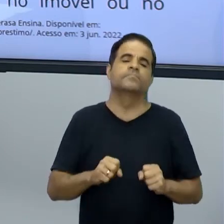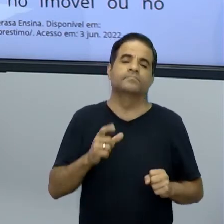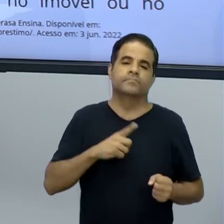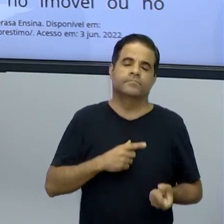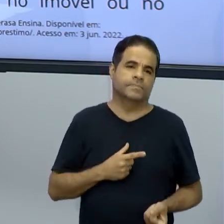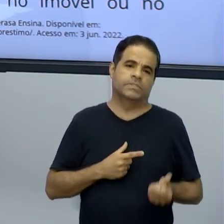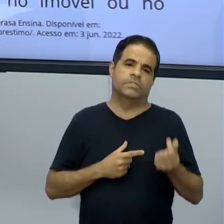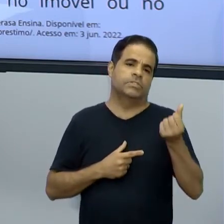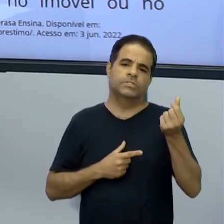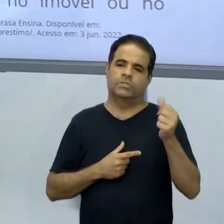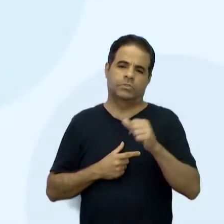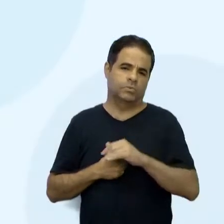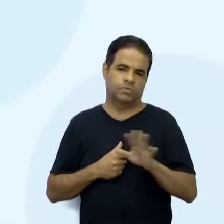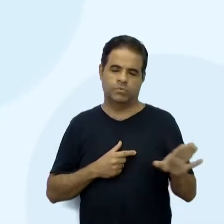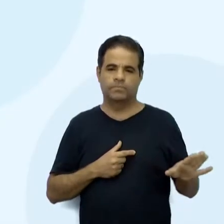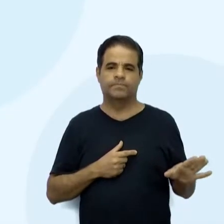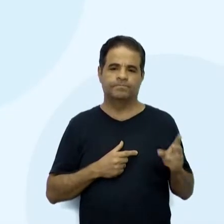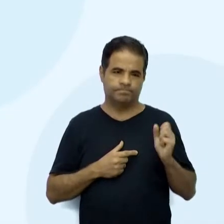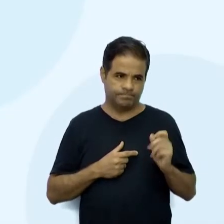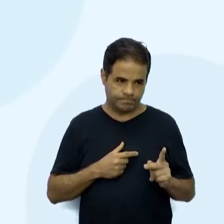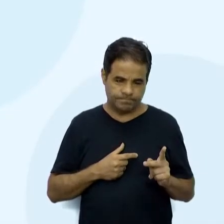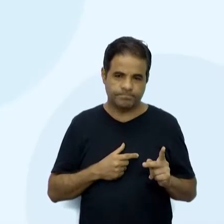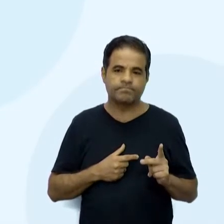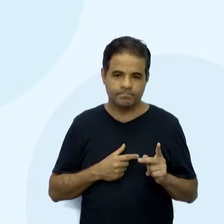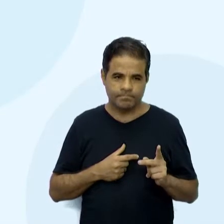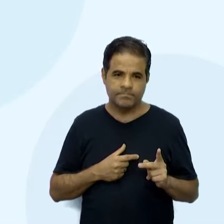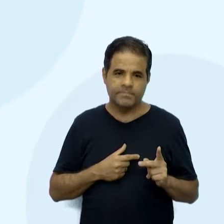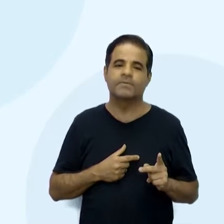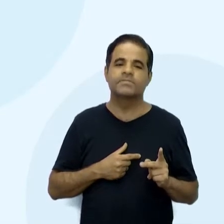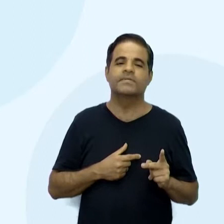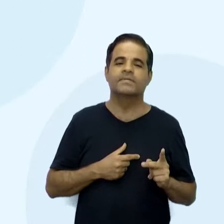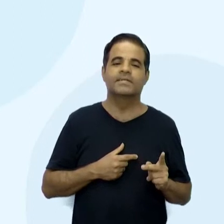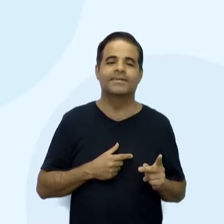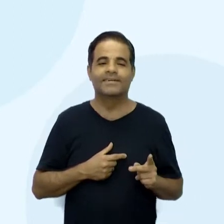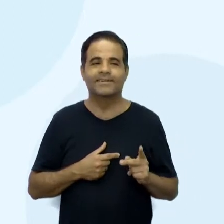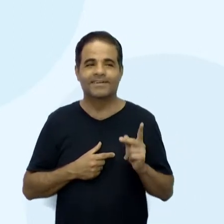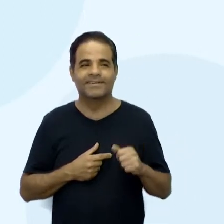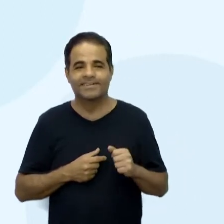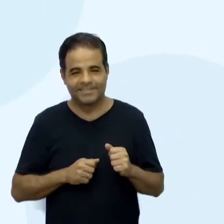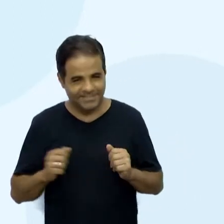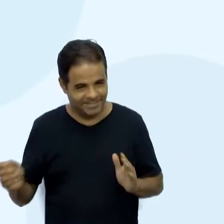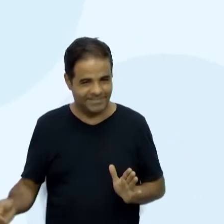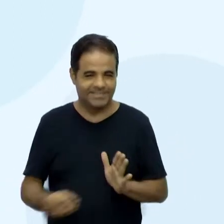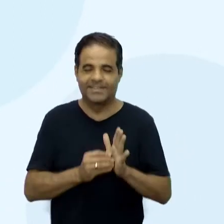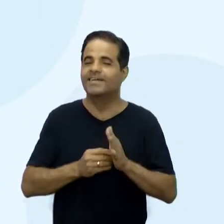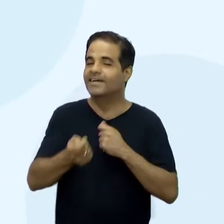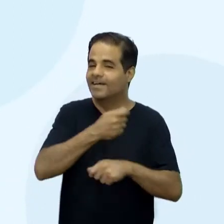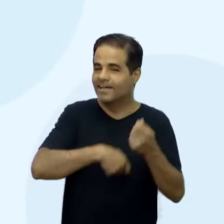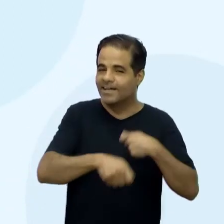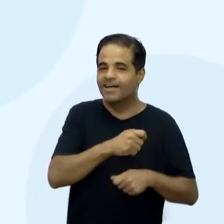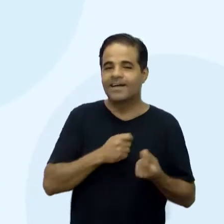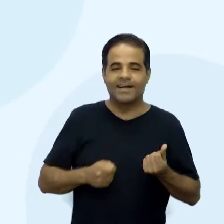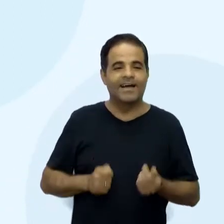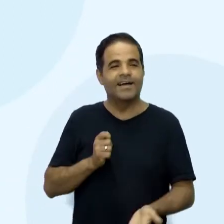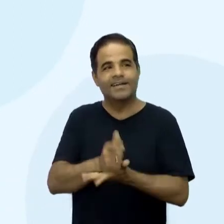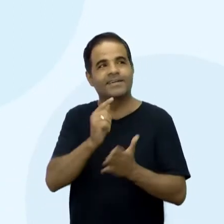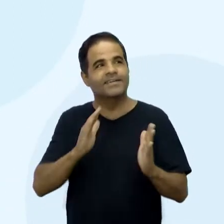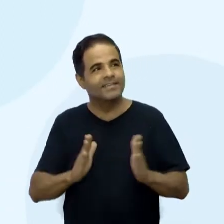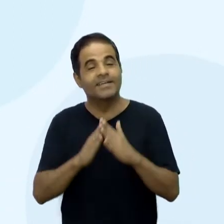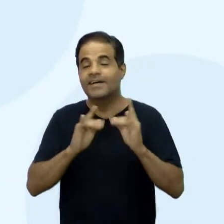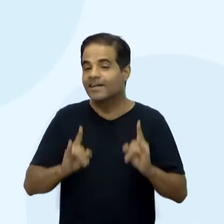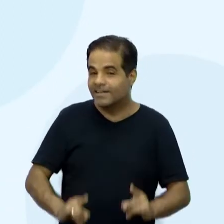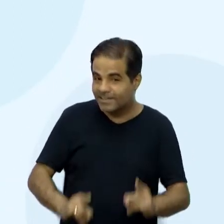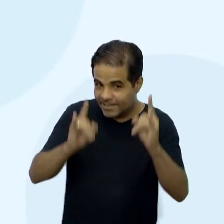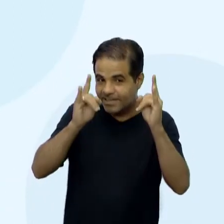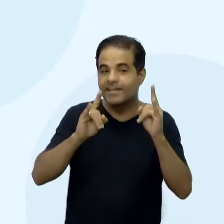esse dinheiro. No caso do financiamento, o valor emprestado é exatamente o que você vai pagar no imóvel ou aí